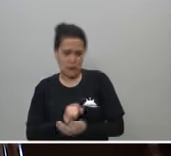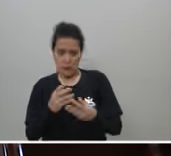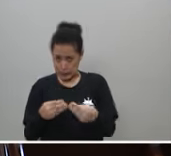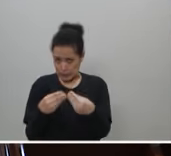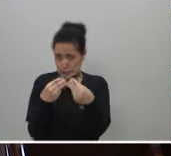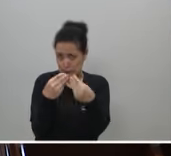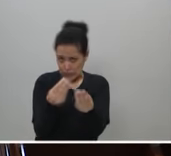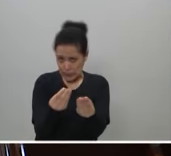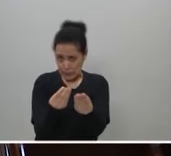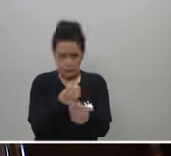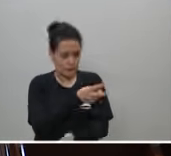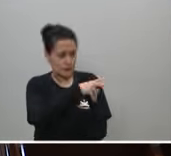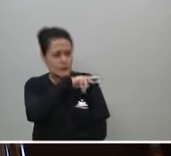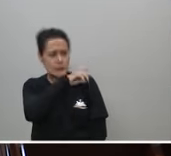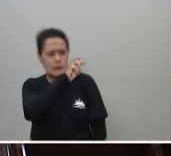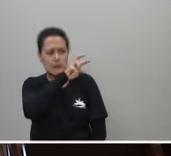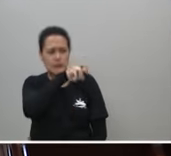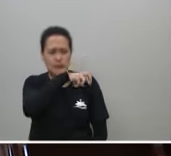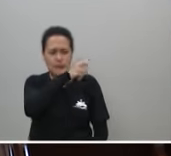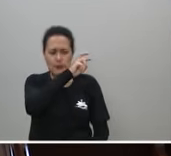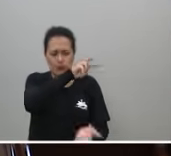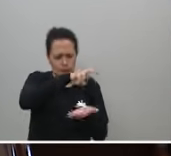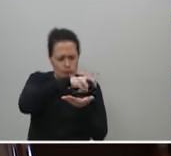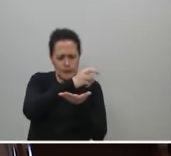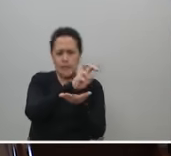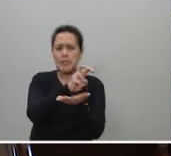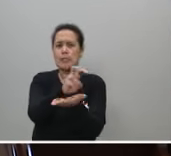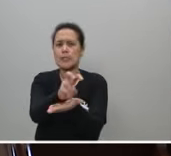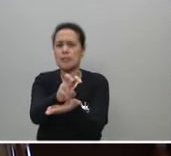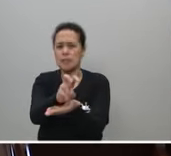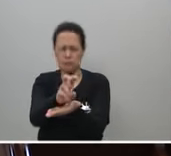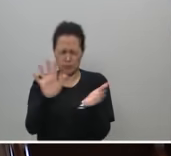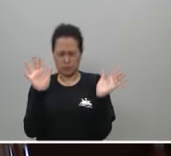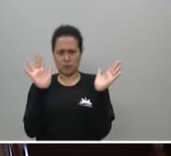pão? Assim, quanto mais o vosso Pai